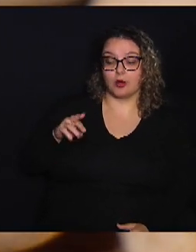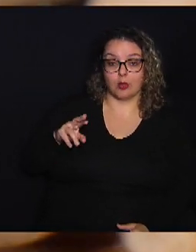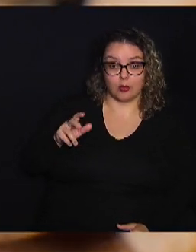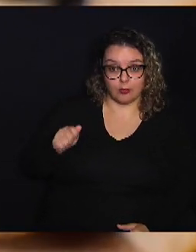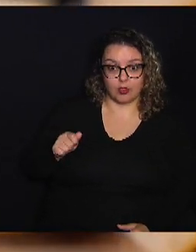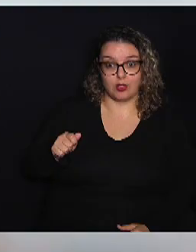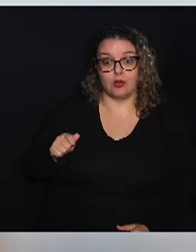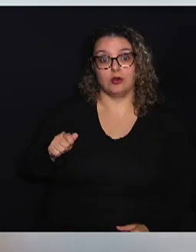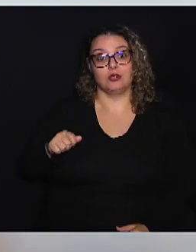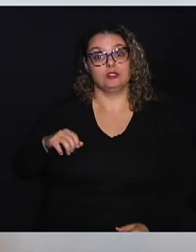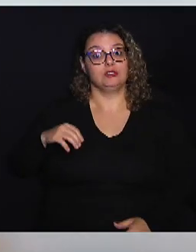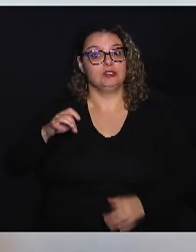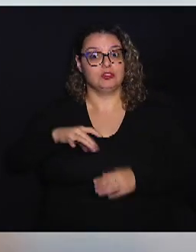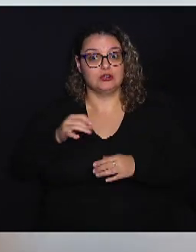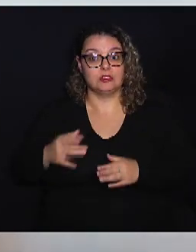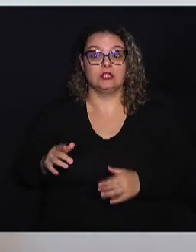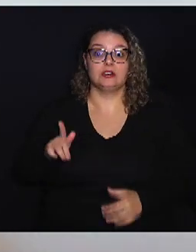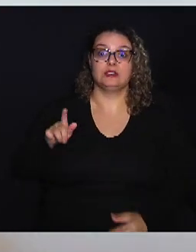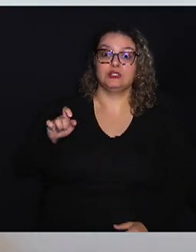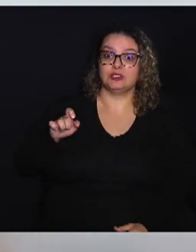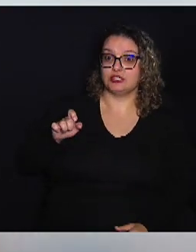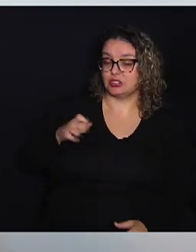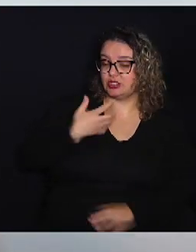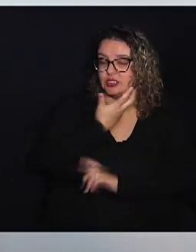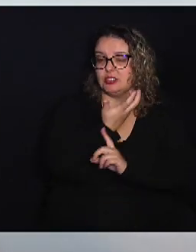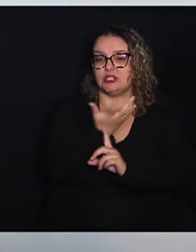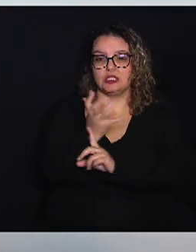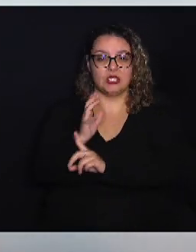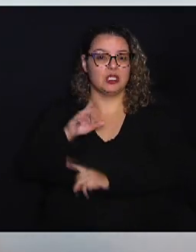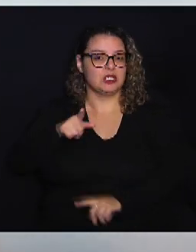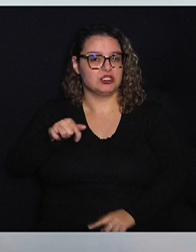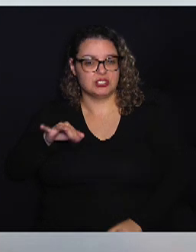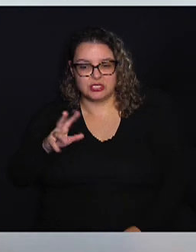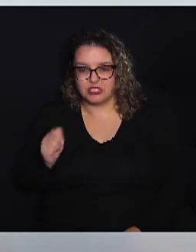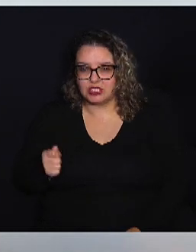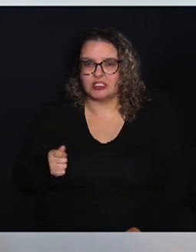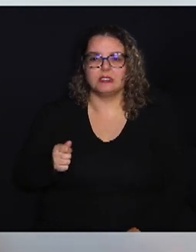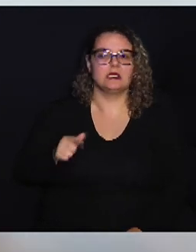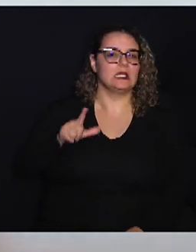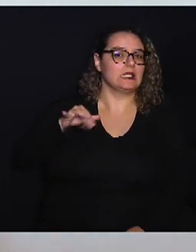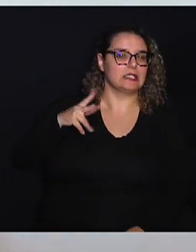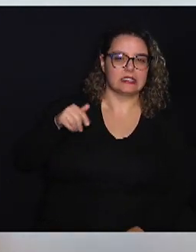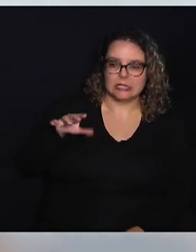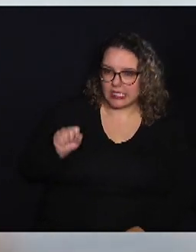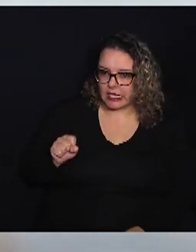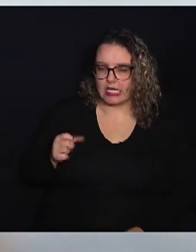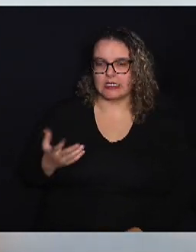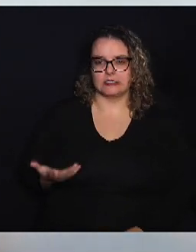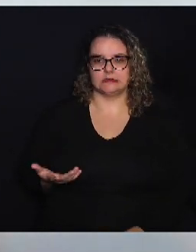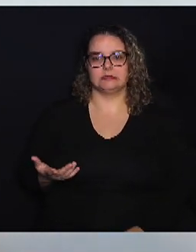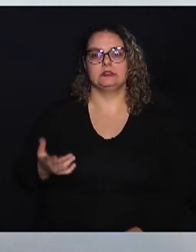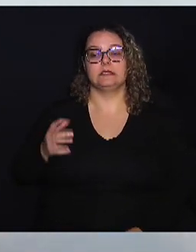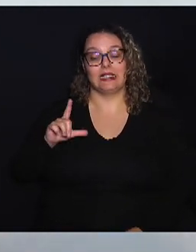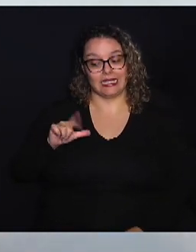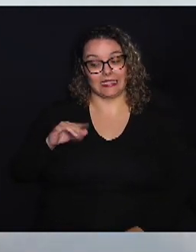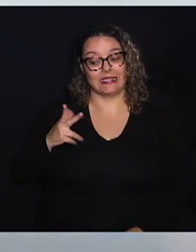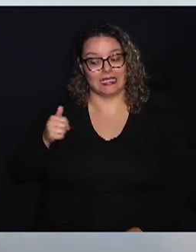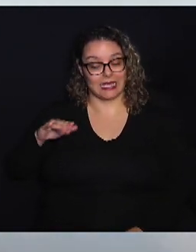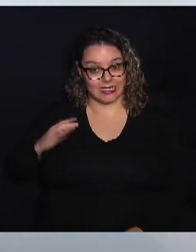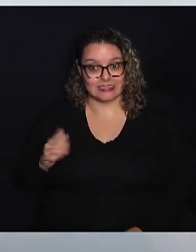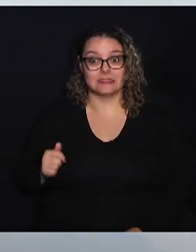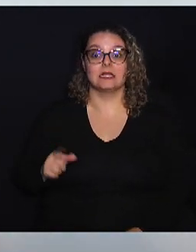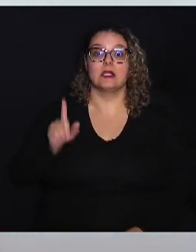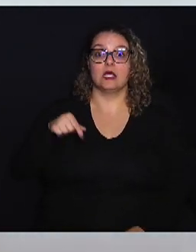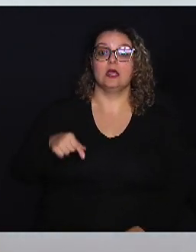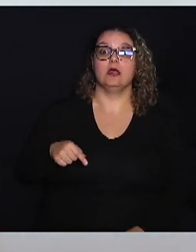de girassol, gergelim, linhaça, chia, são todos alimentos que são anti-inflamatórios e que nos fornecem